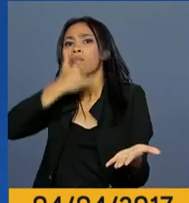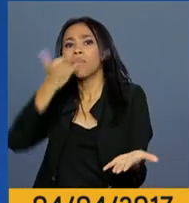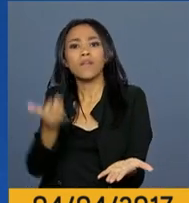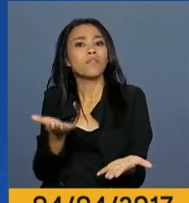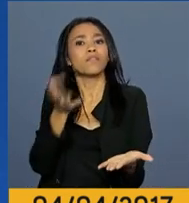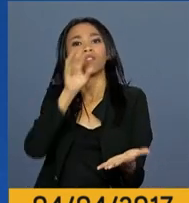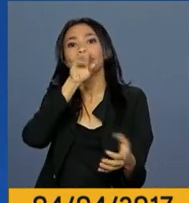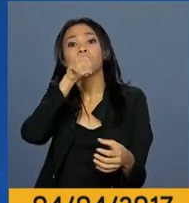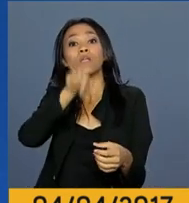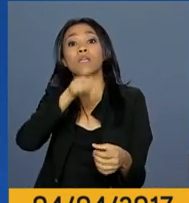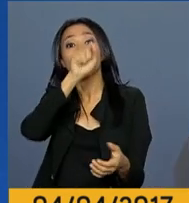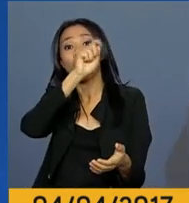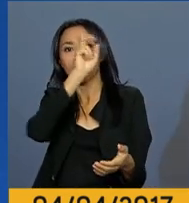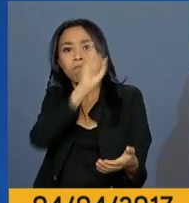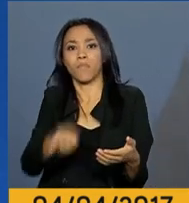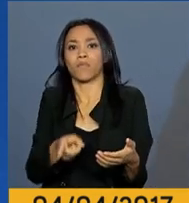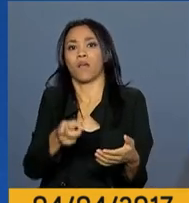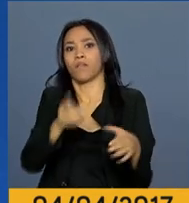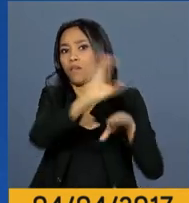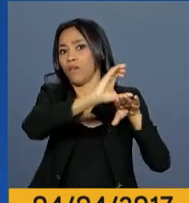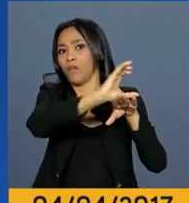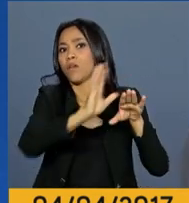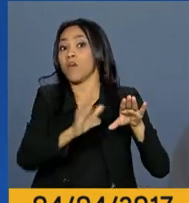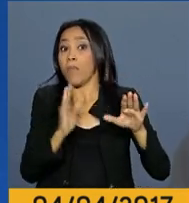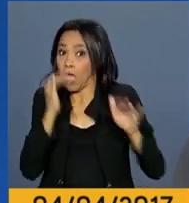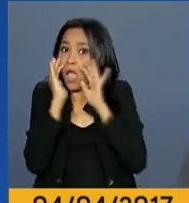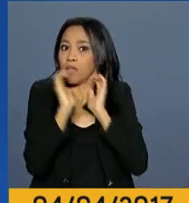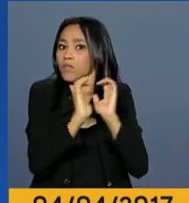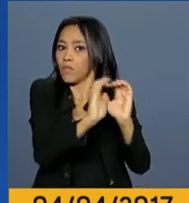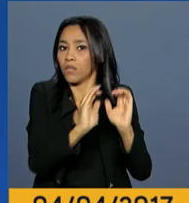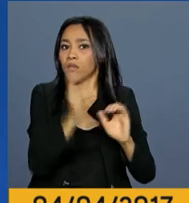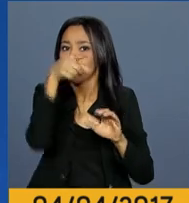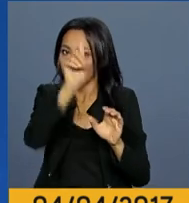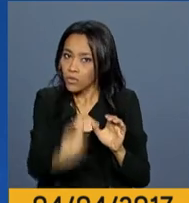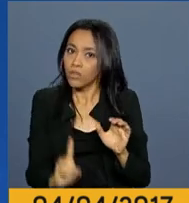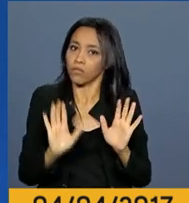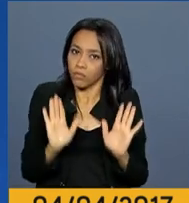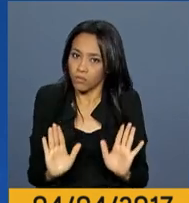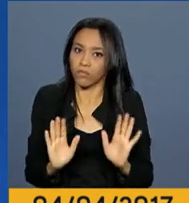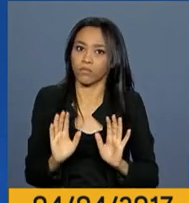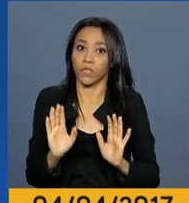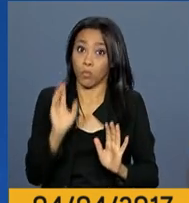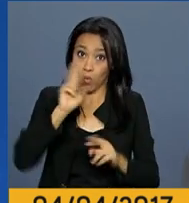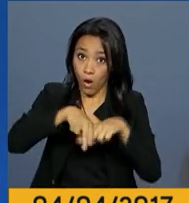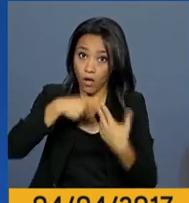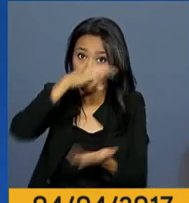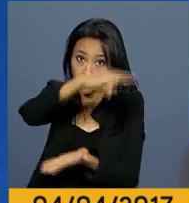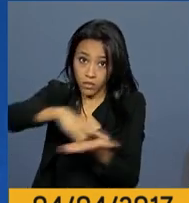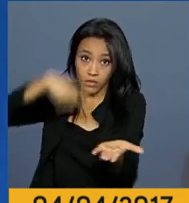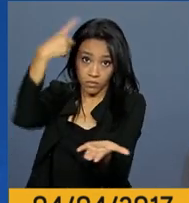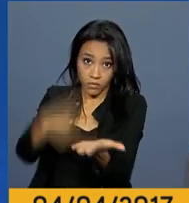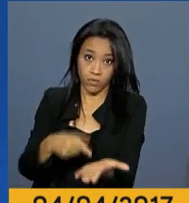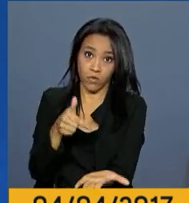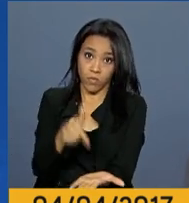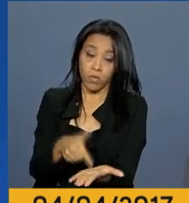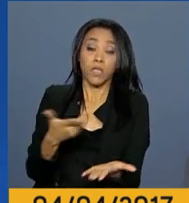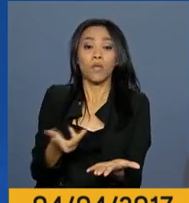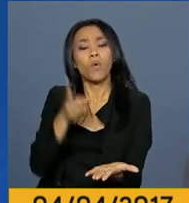aqui determinado, sem violar esses direitos. E, portanto, quando nós remetemos esta